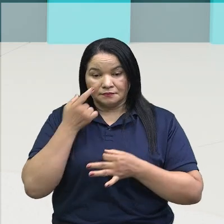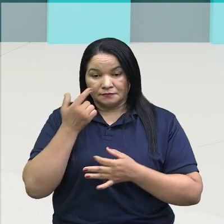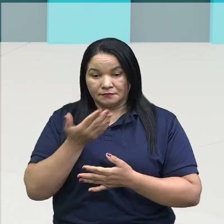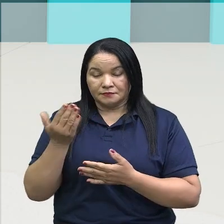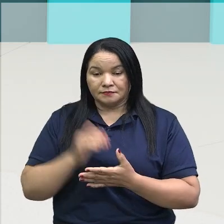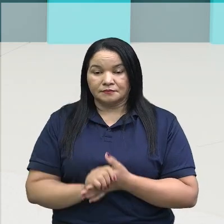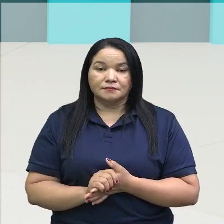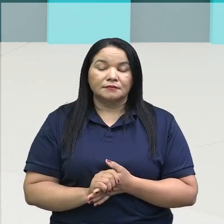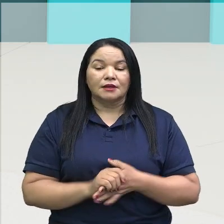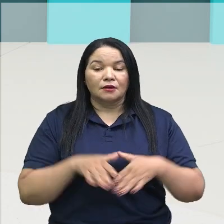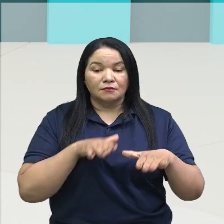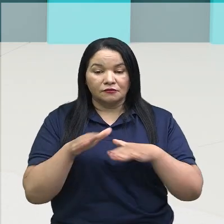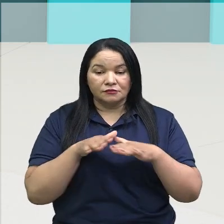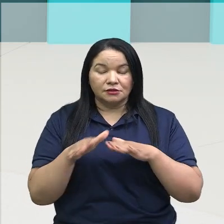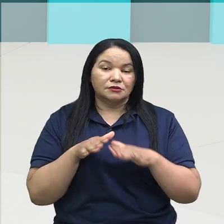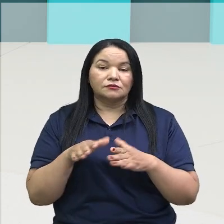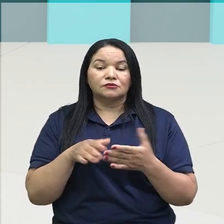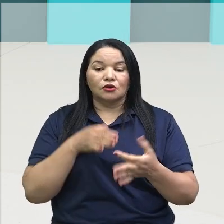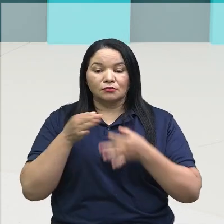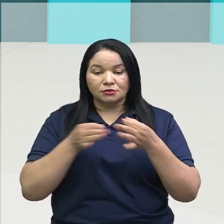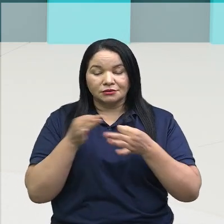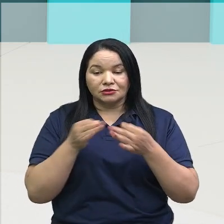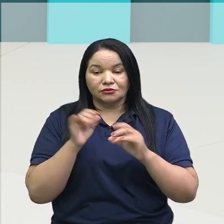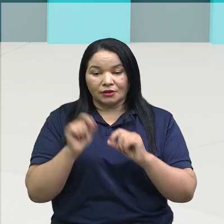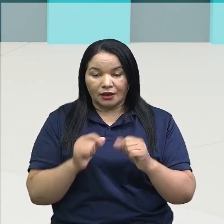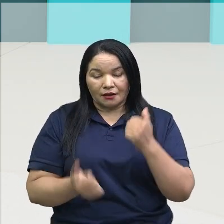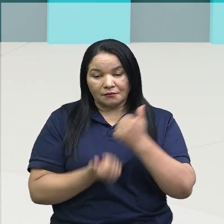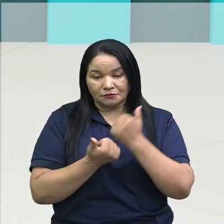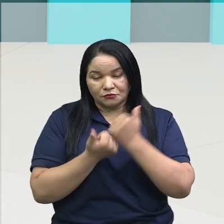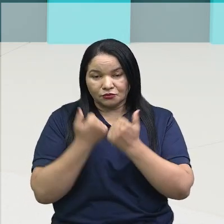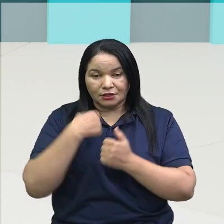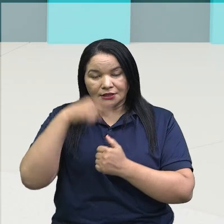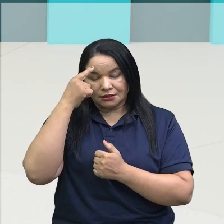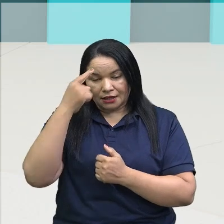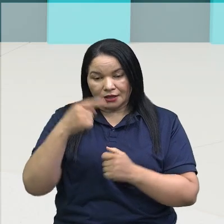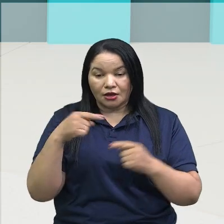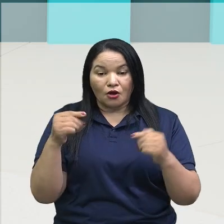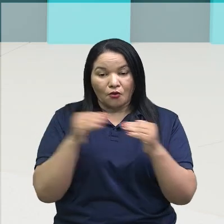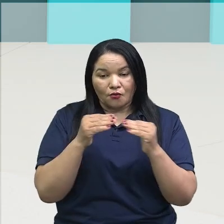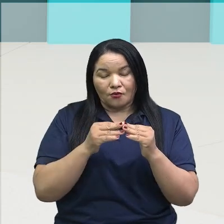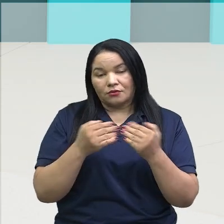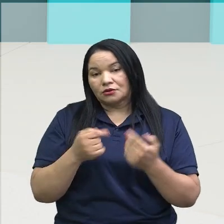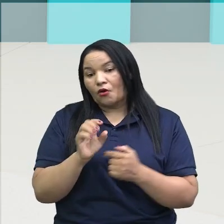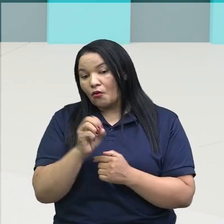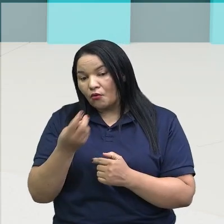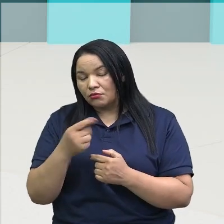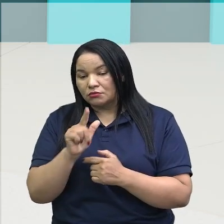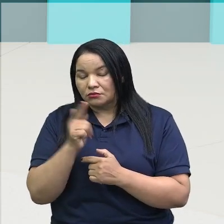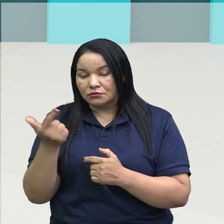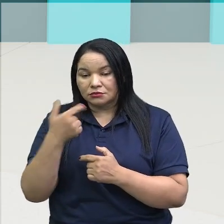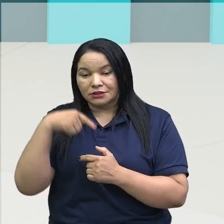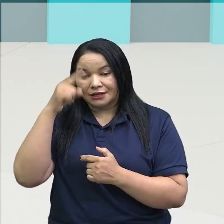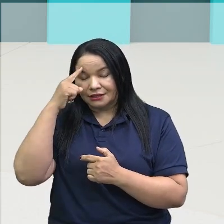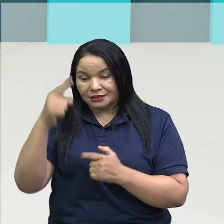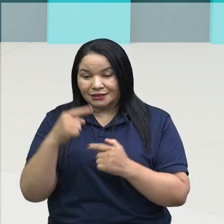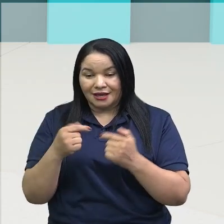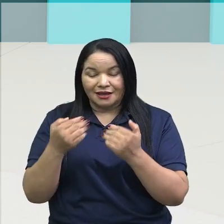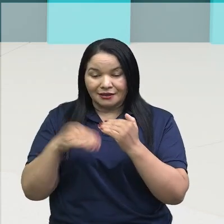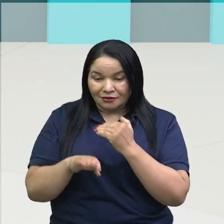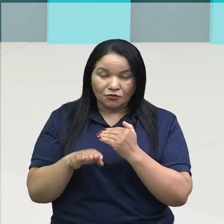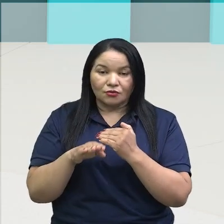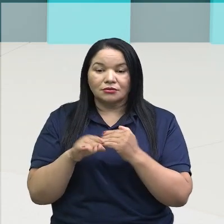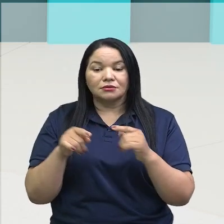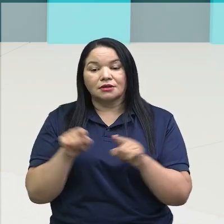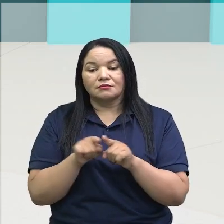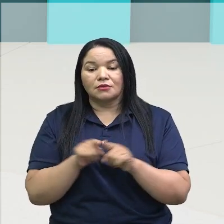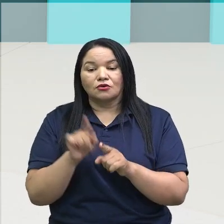movimentos argumentativos de sustentação, quando você concorda com uma ideia, refutação, quando você nega essa ideia, e negociação,